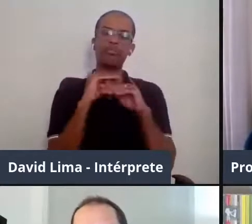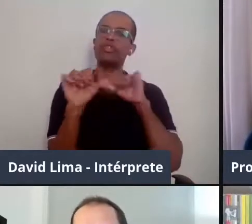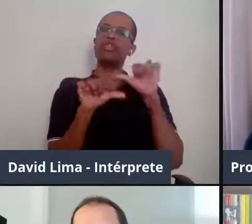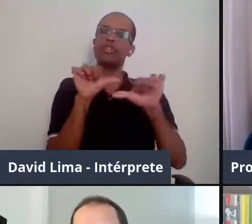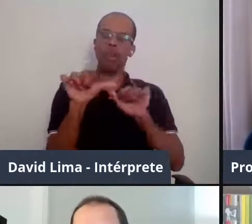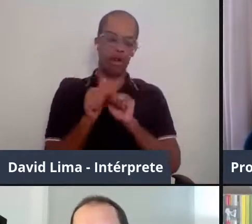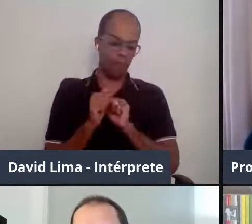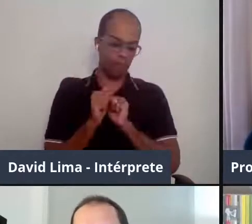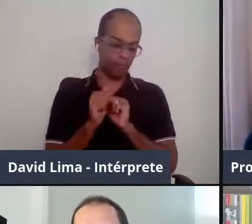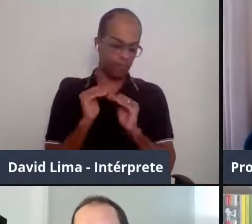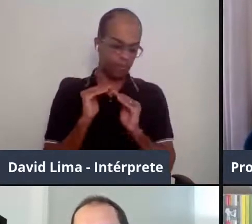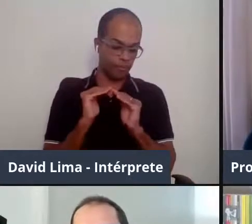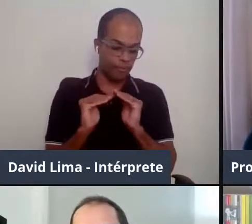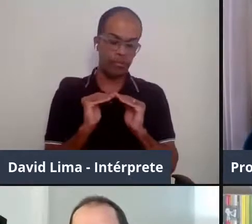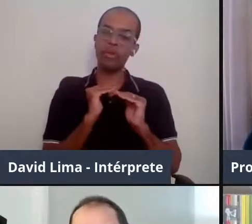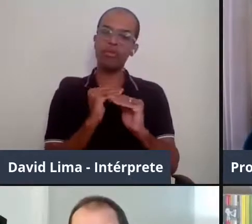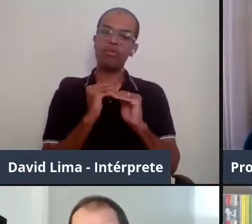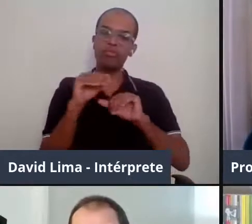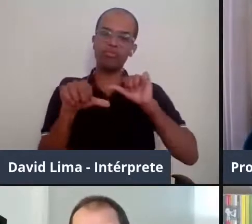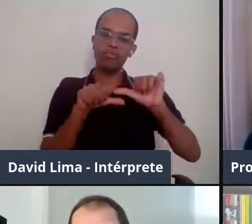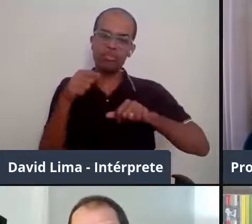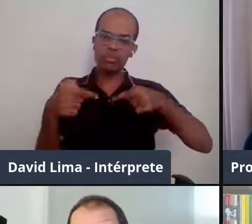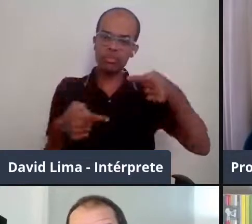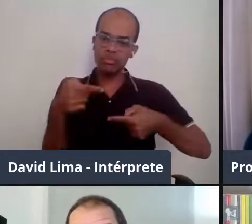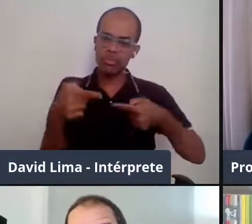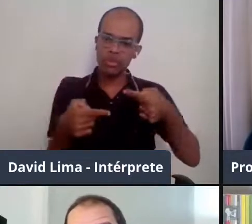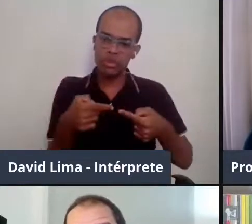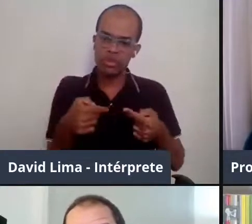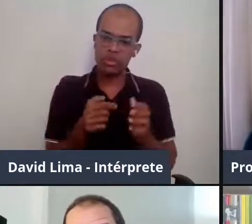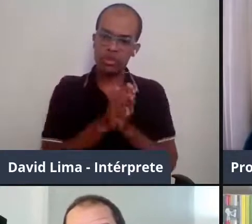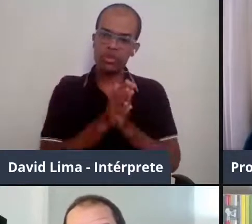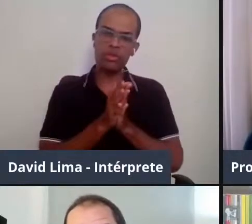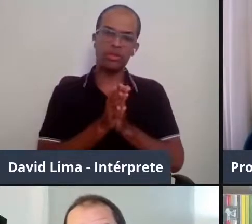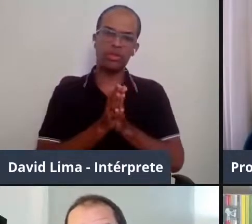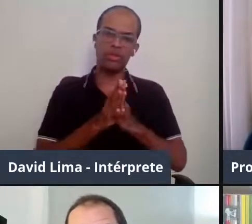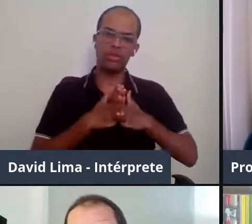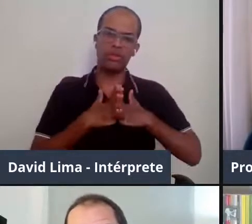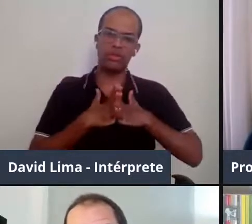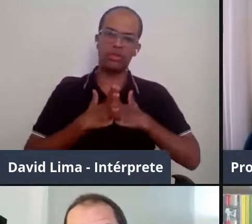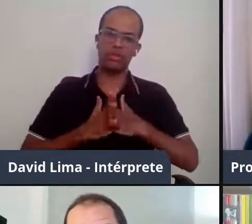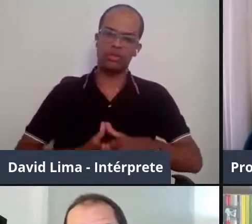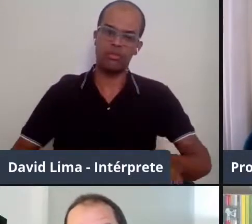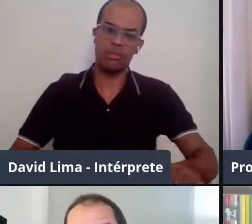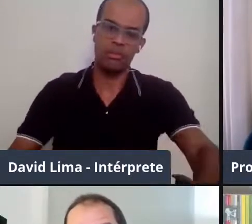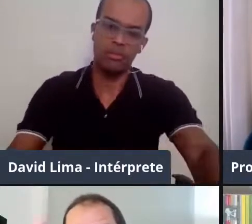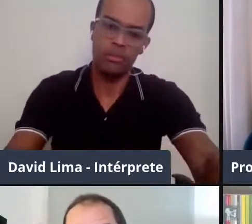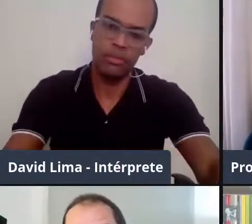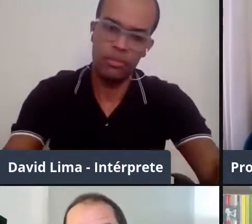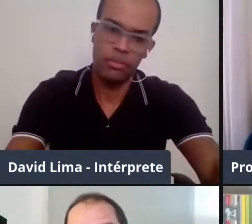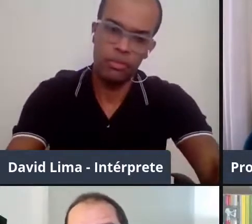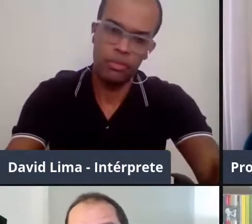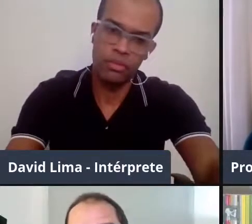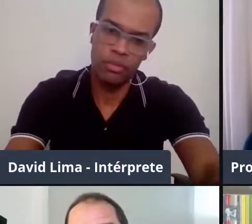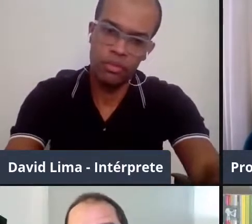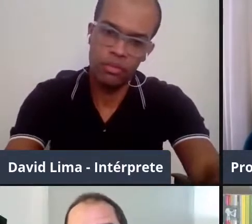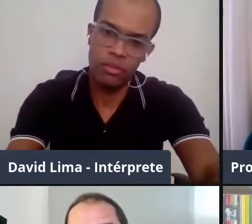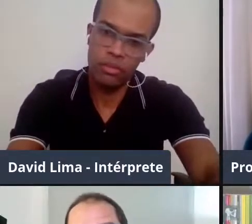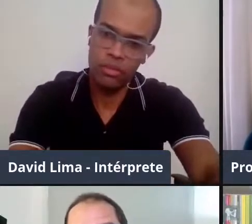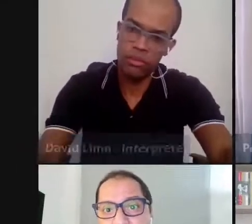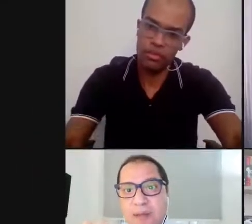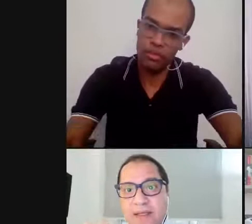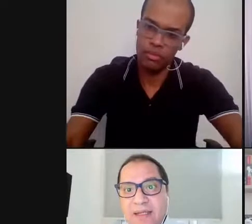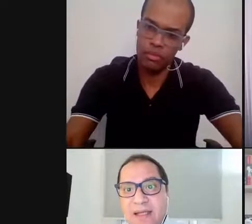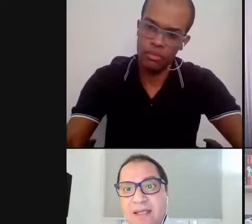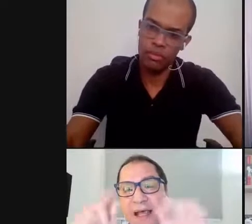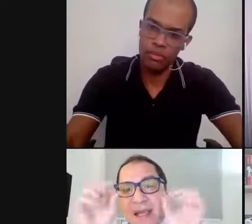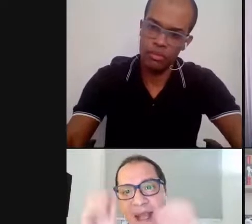paradigma de políticas públicas que vai além do humanitário, que seja ganancioso, que vai atrás dessas capacidades,